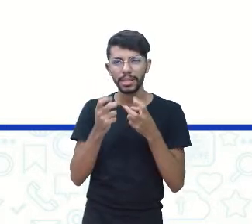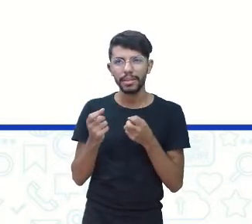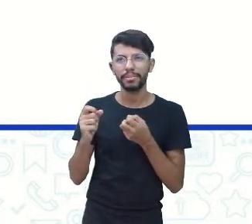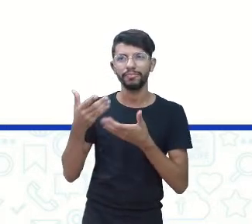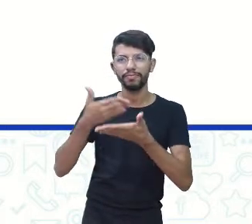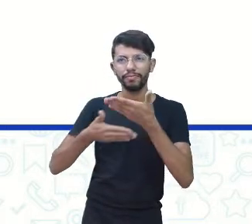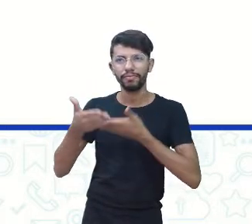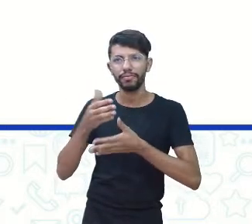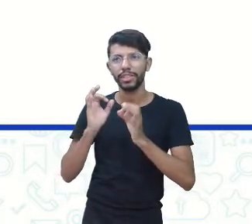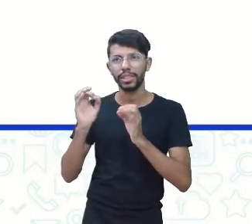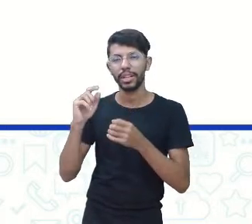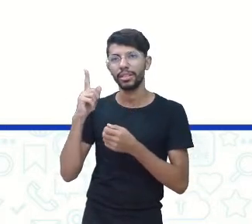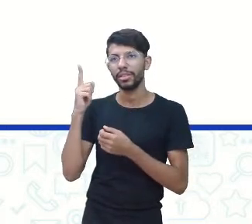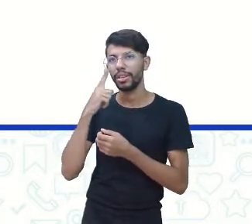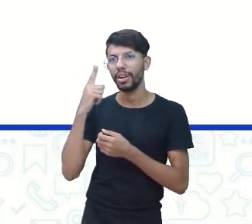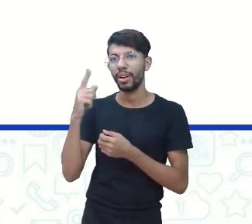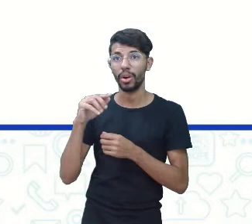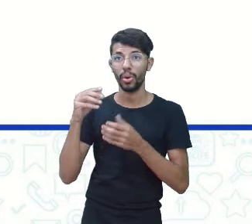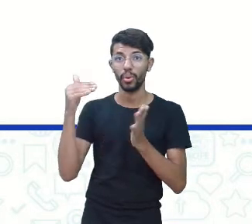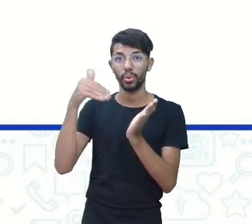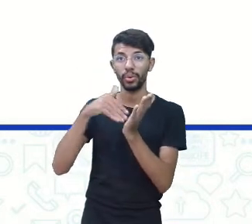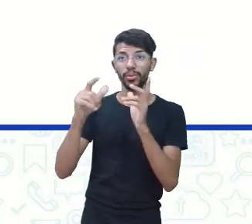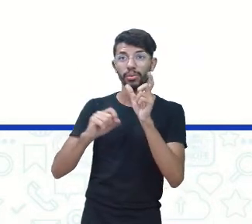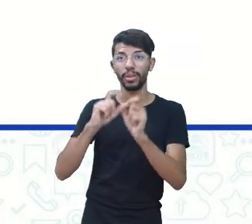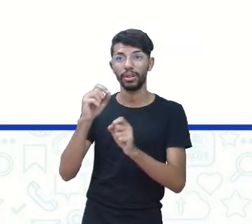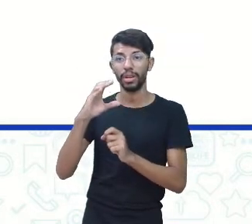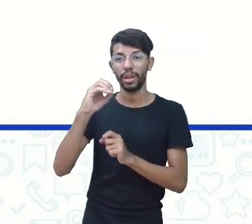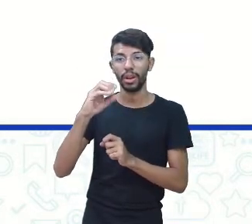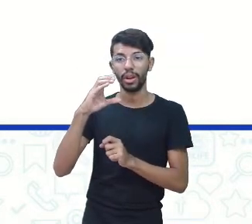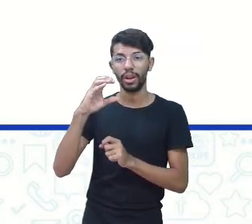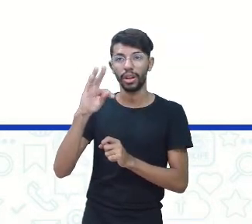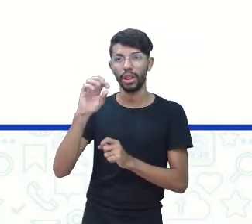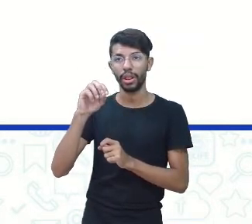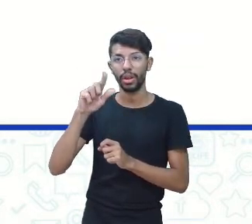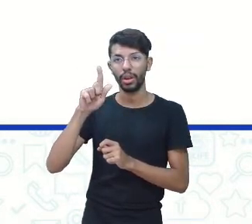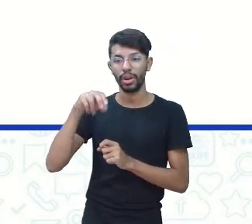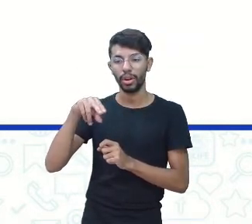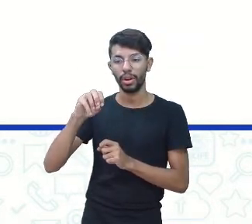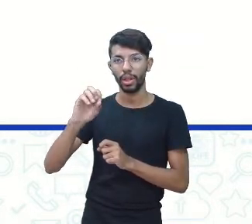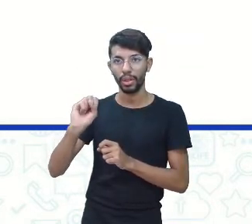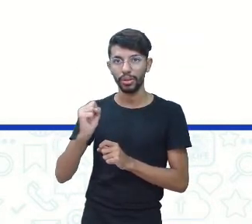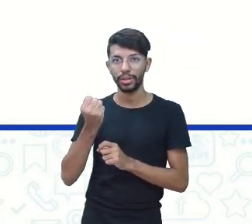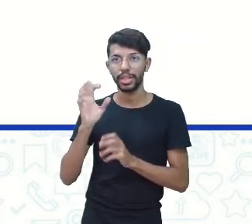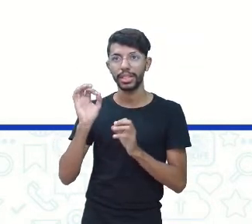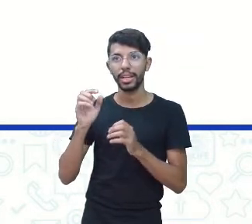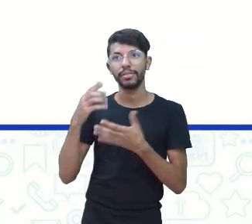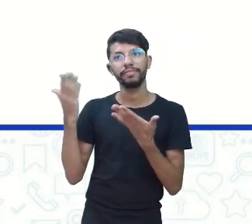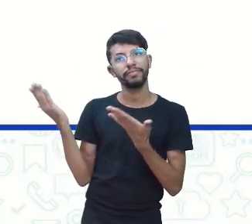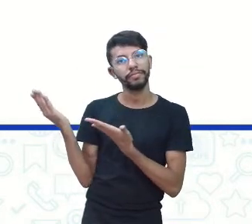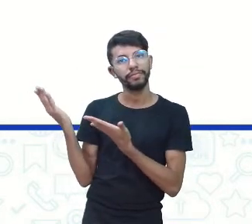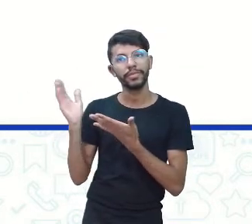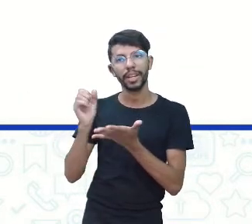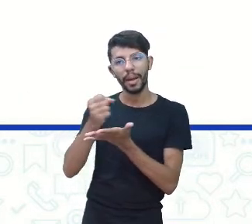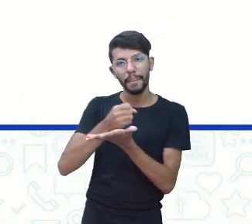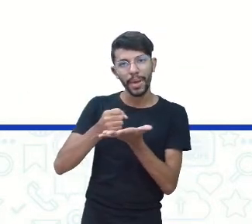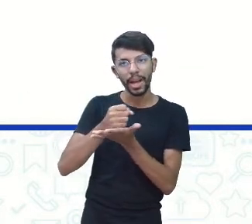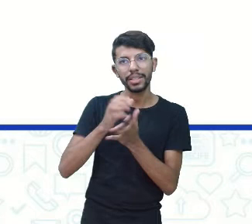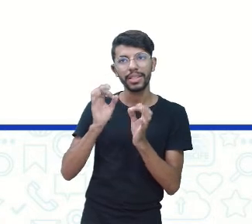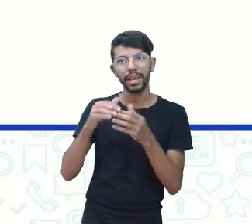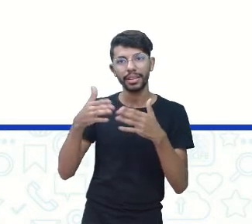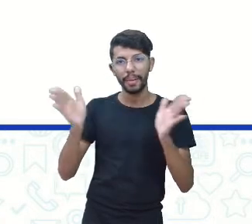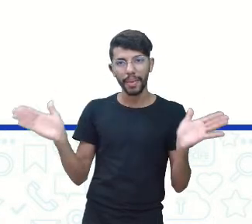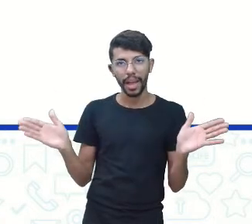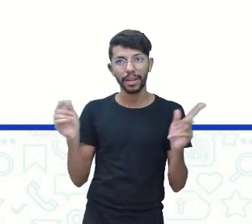trouxe um octógono, ó, bases que são octógonos. E agora a gente tem aí o prisma sendo formado. Tava todo aberto, né,